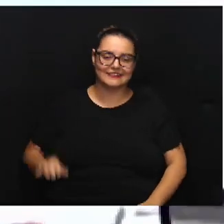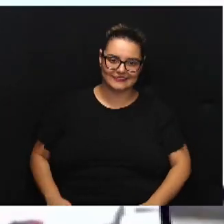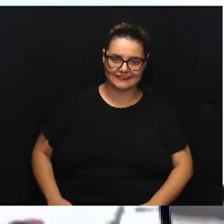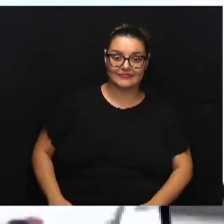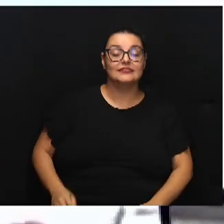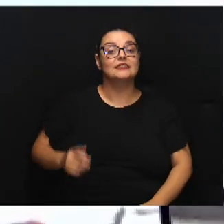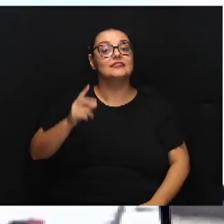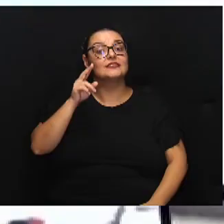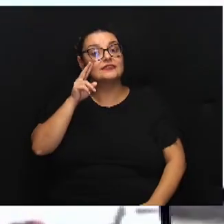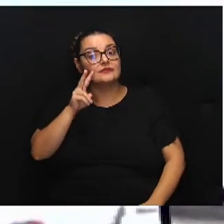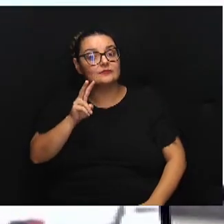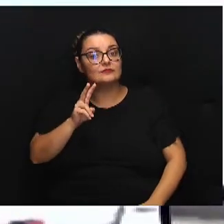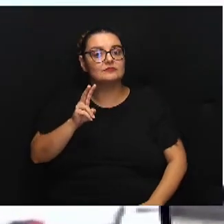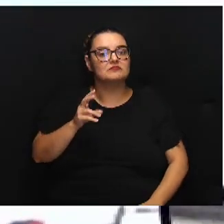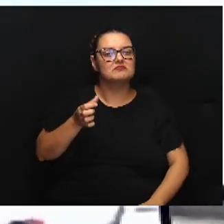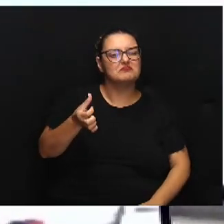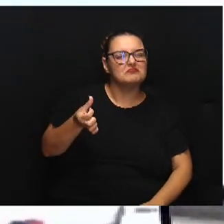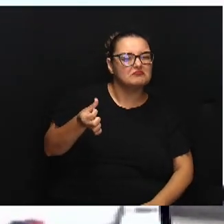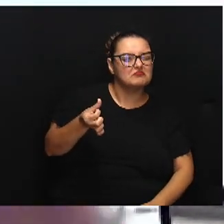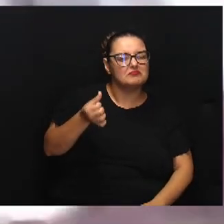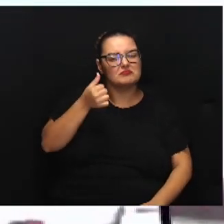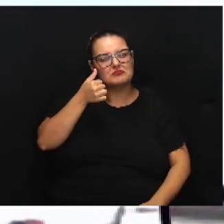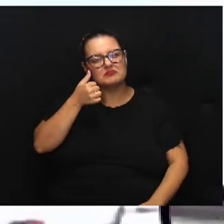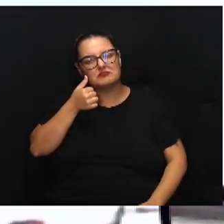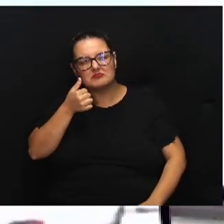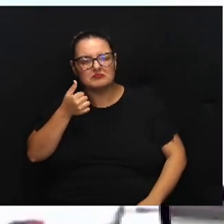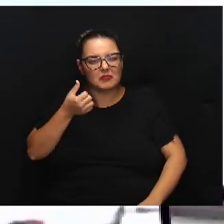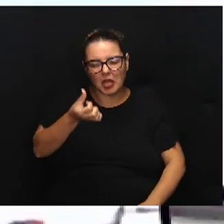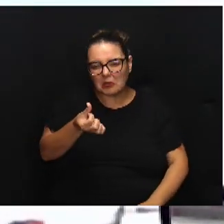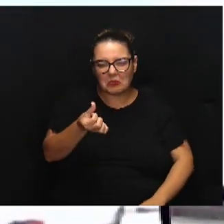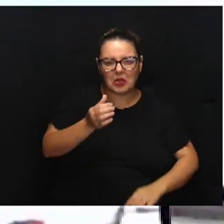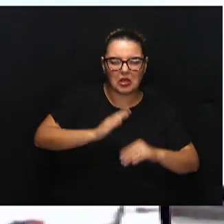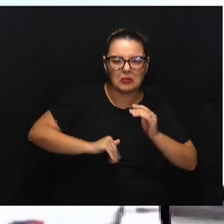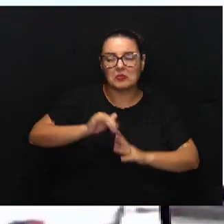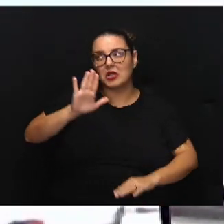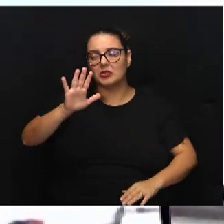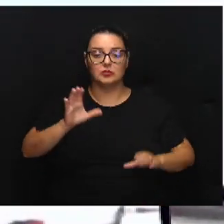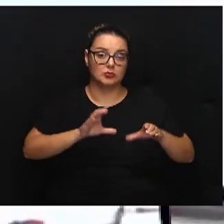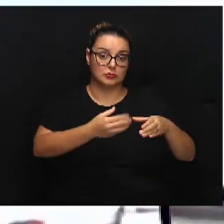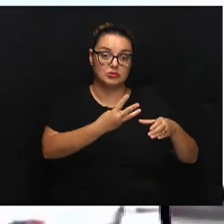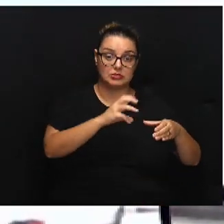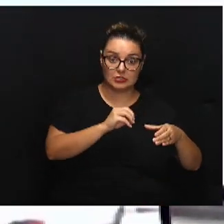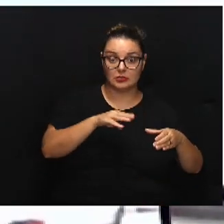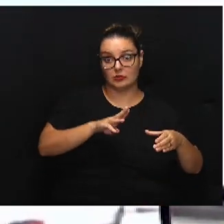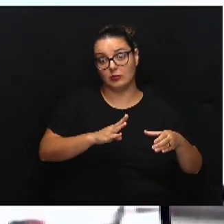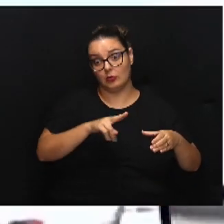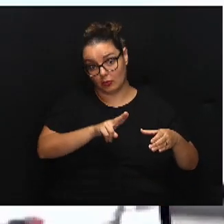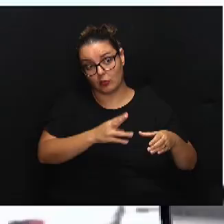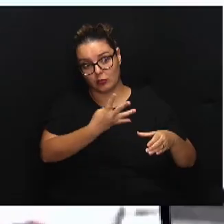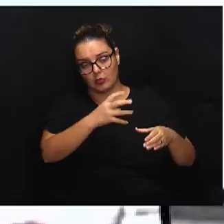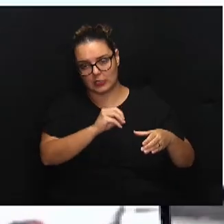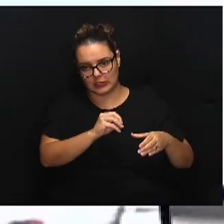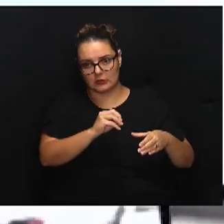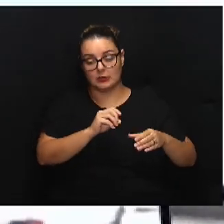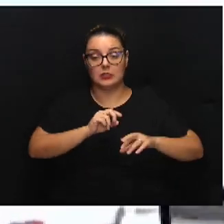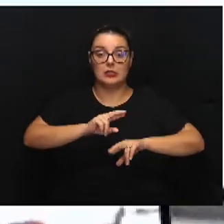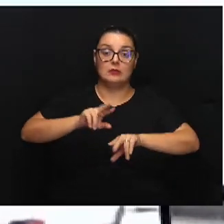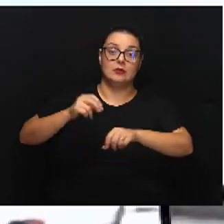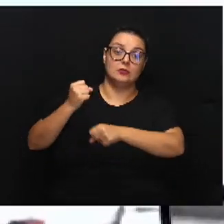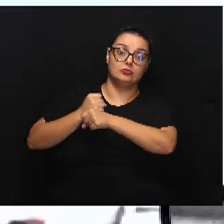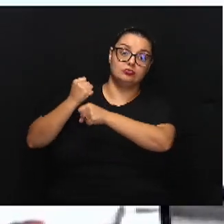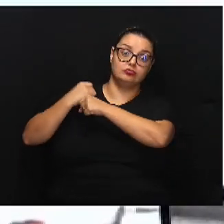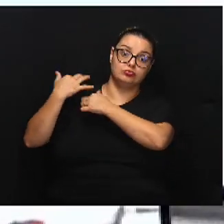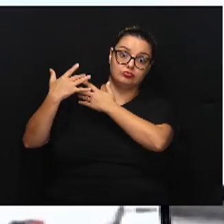gente tem uma meia dúzia de mãos num grupo de 30 ou 40 alunos. Então, veja. Há muitas décadas isso